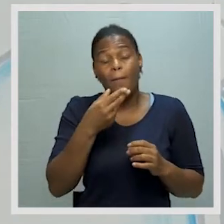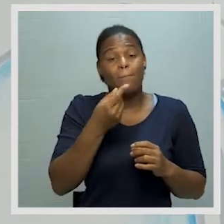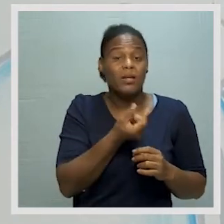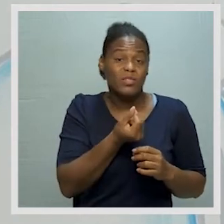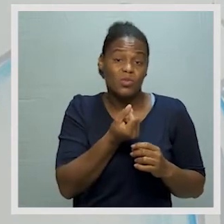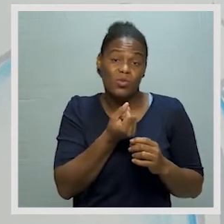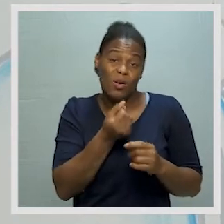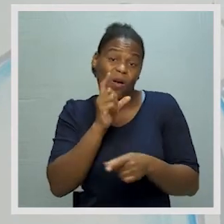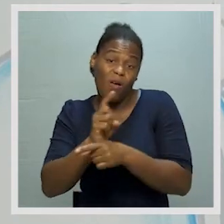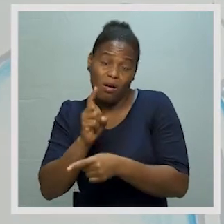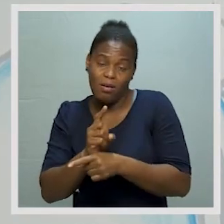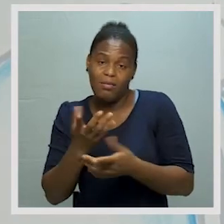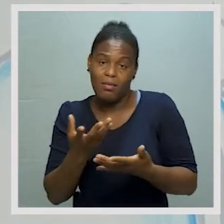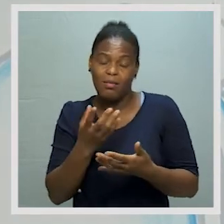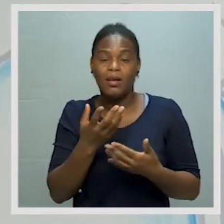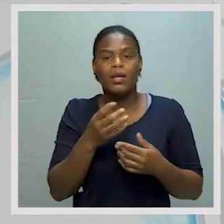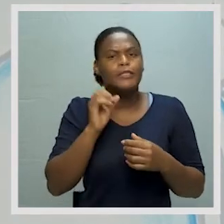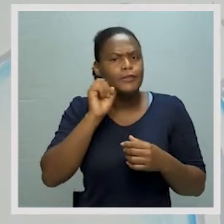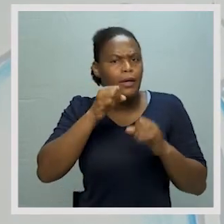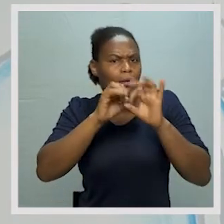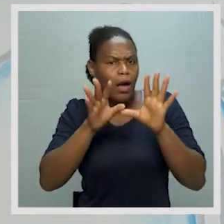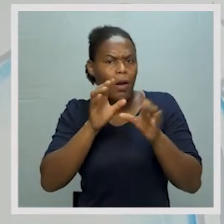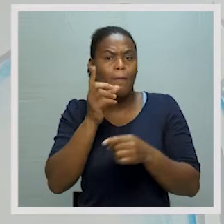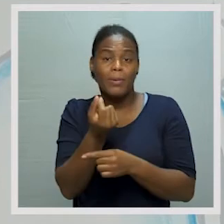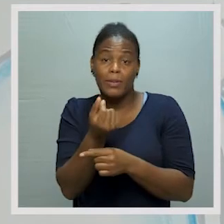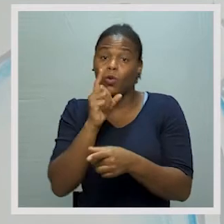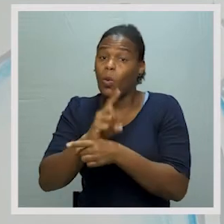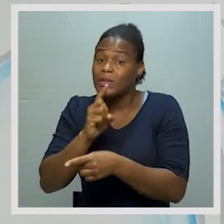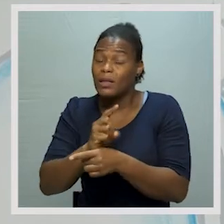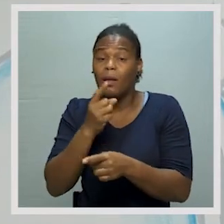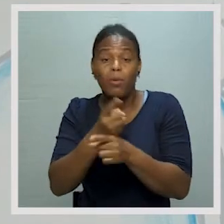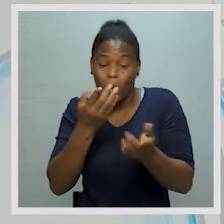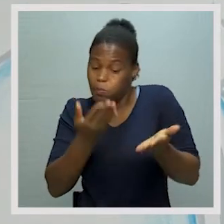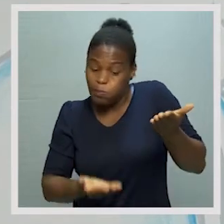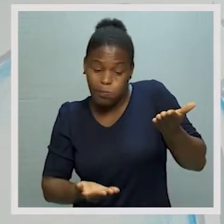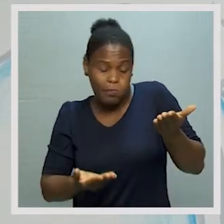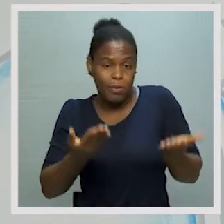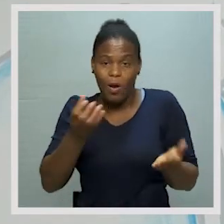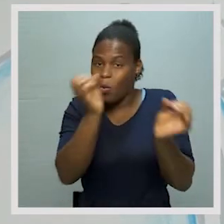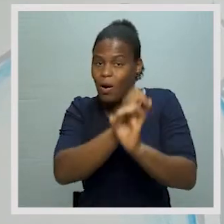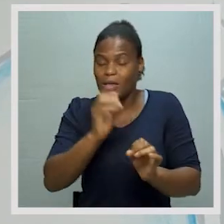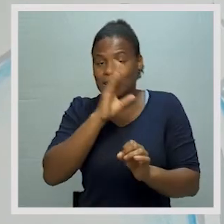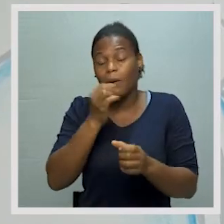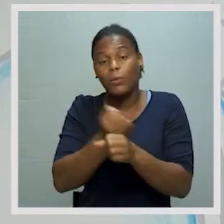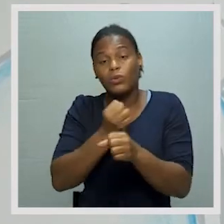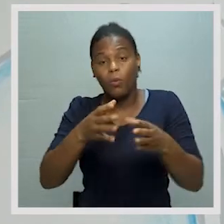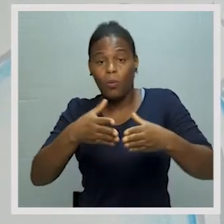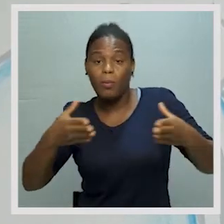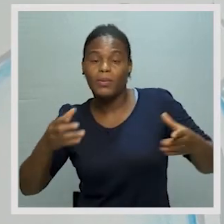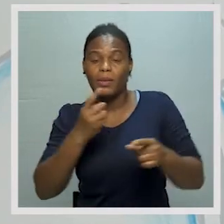óbvia. É claro que há preços constantes, porque ali não temos inflação. Se a produção aumenta,